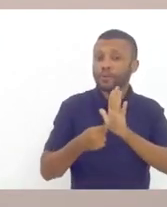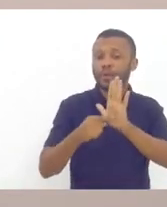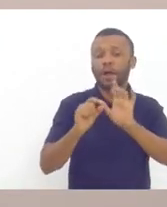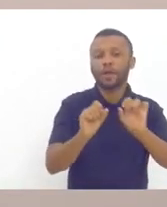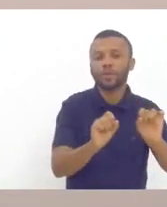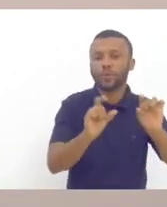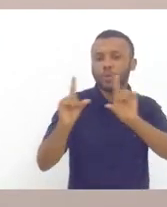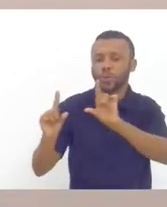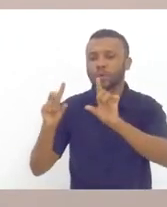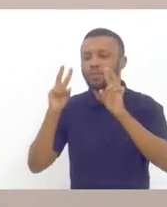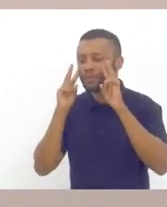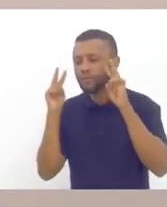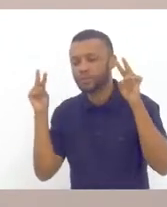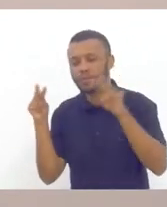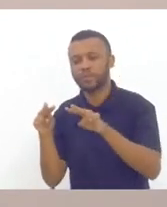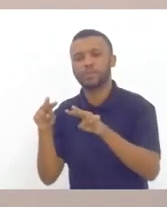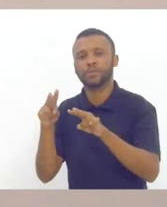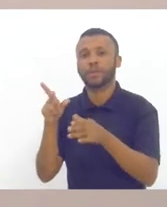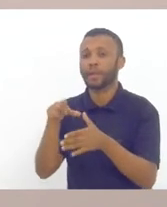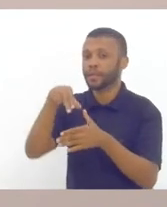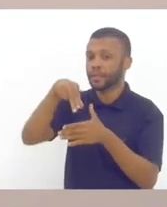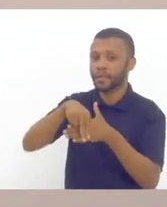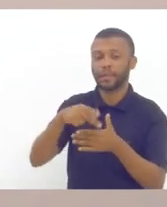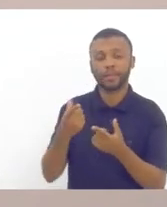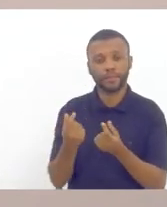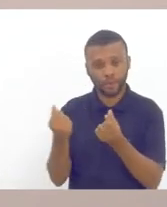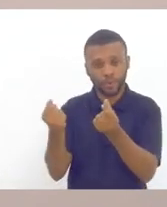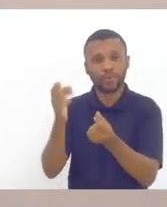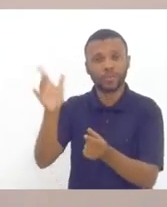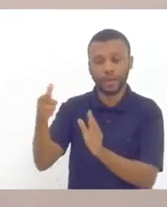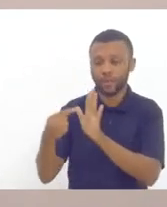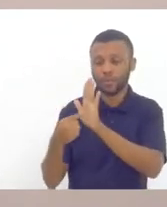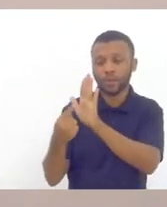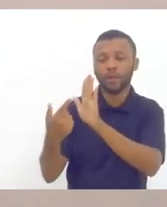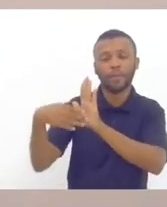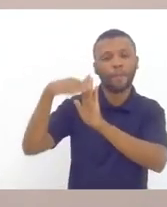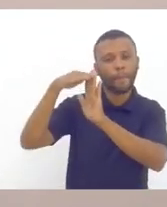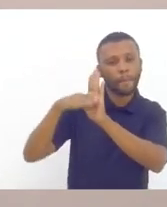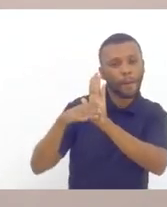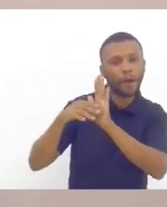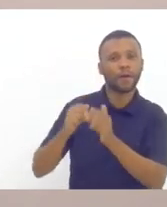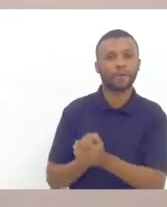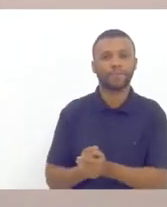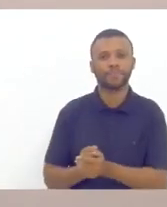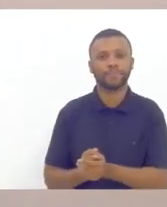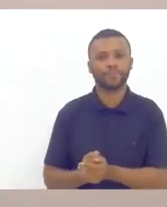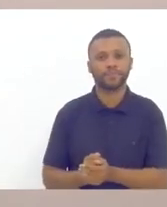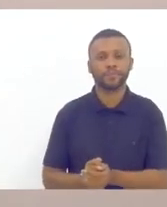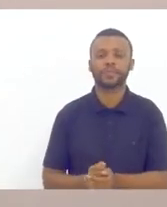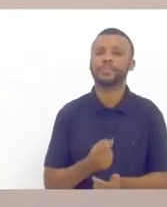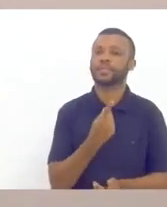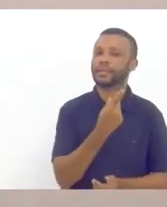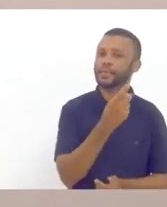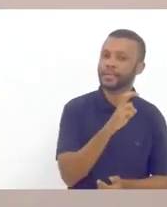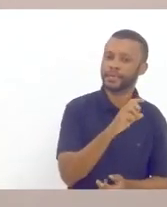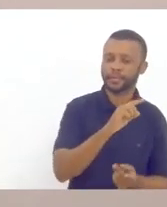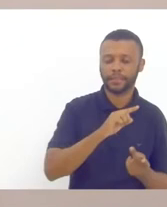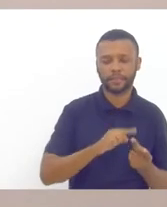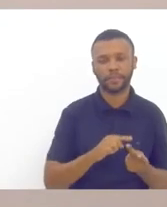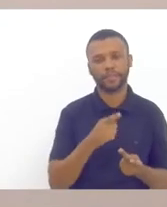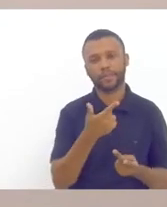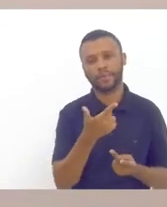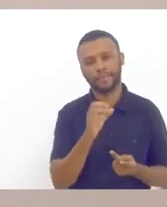considerando a amortização desses valores prospectados, para 15, para 20, para